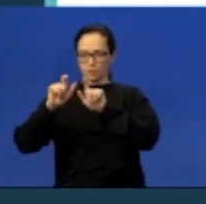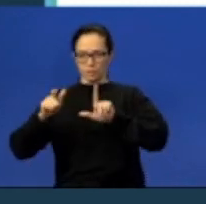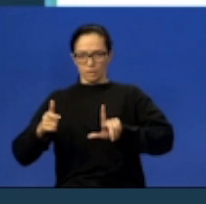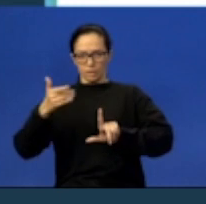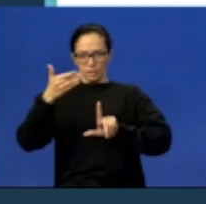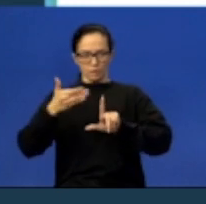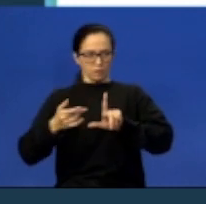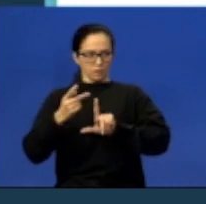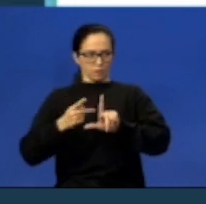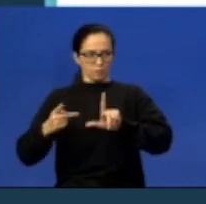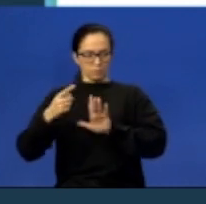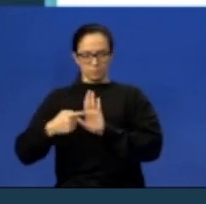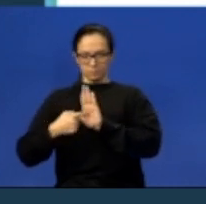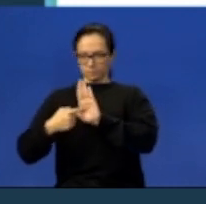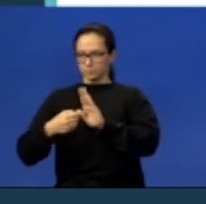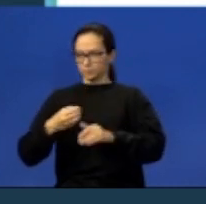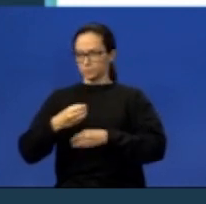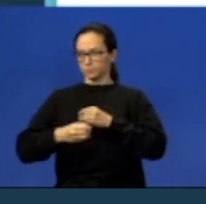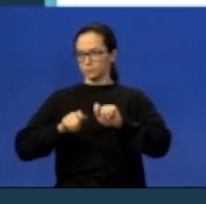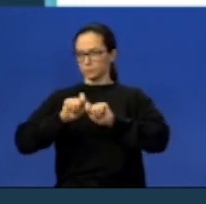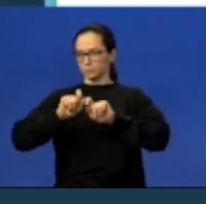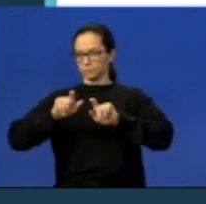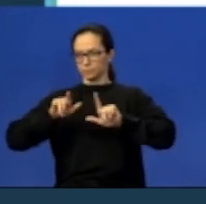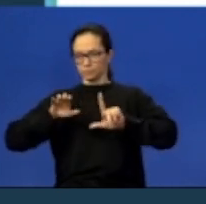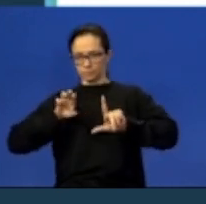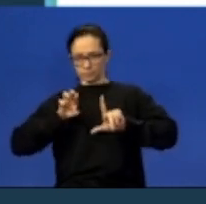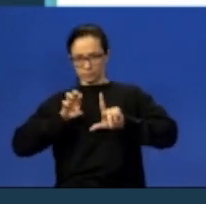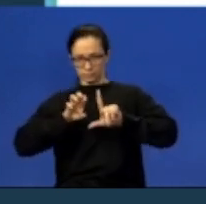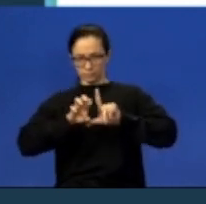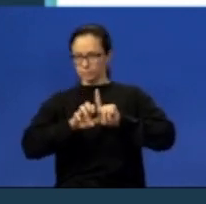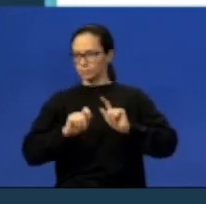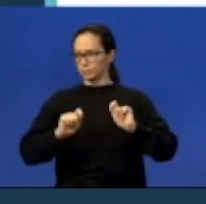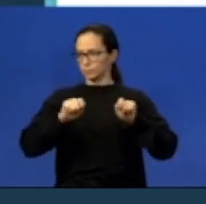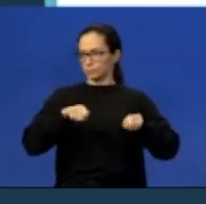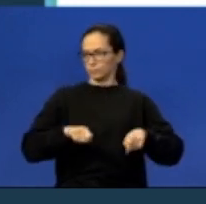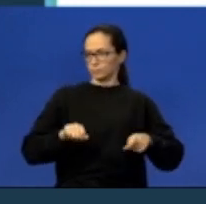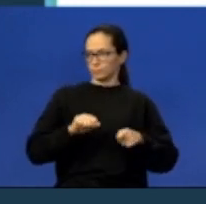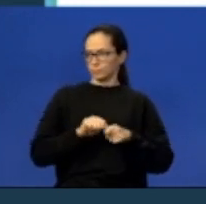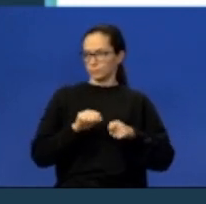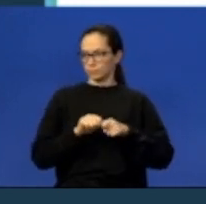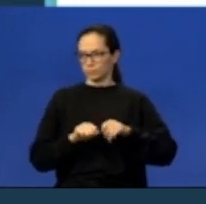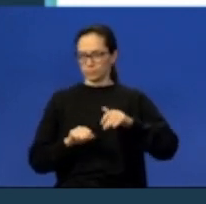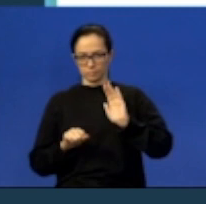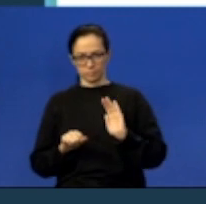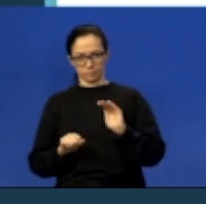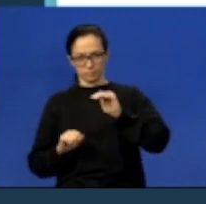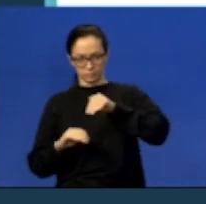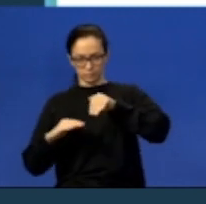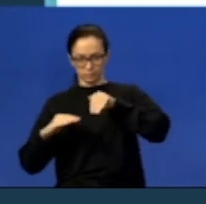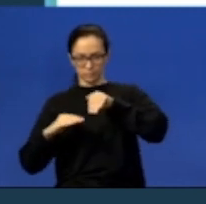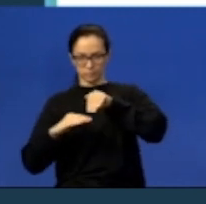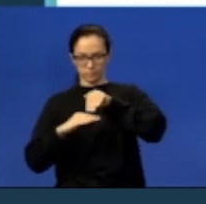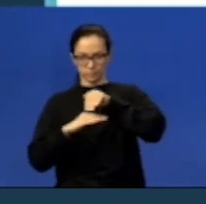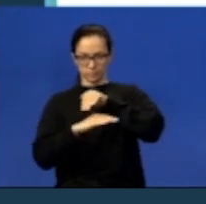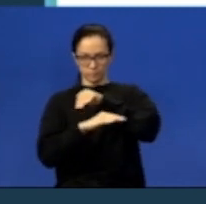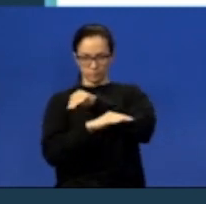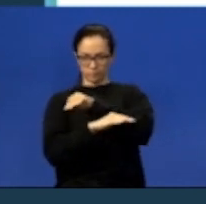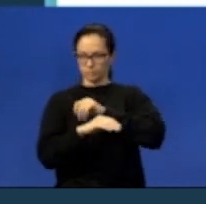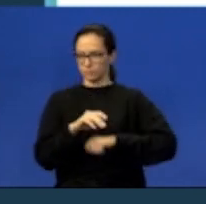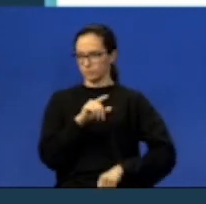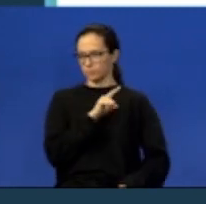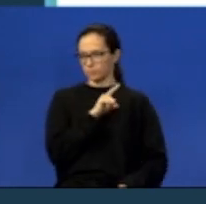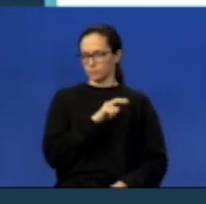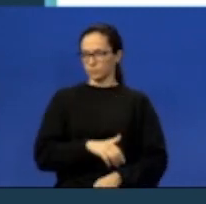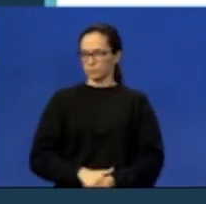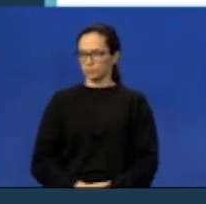que esse daqui seria um cenário, né, onde a gente realiza o exame de tomografia computadorizada. Vale